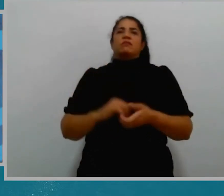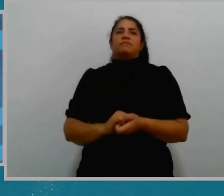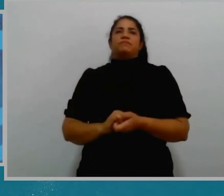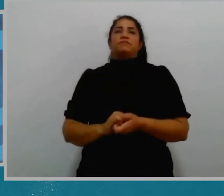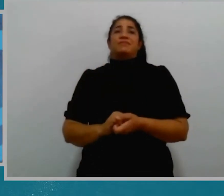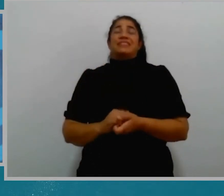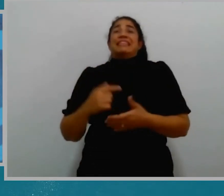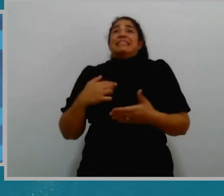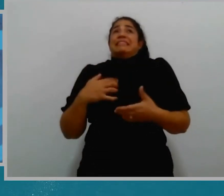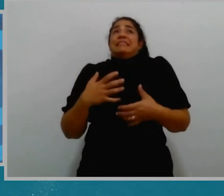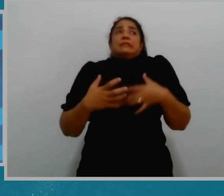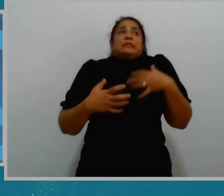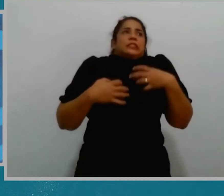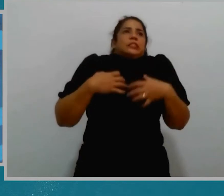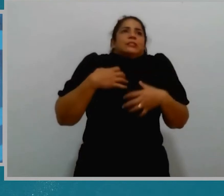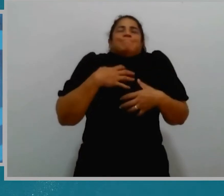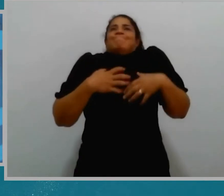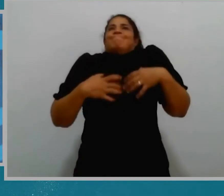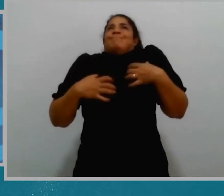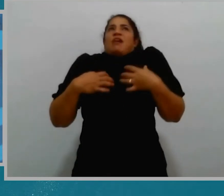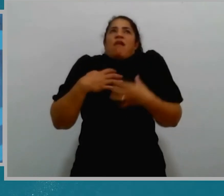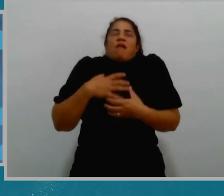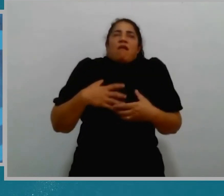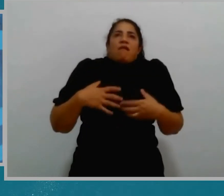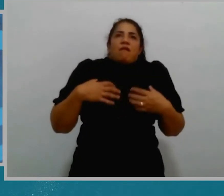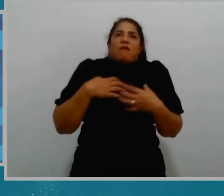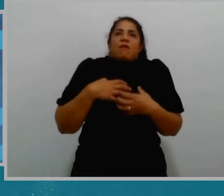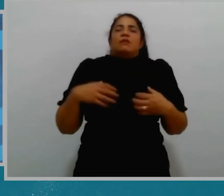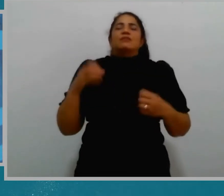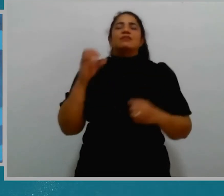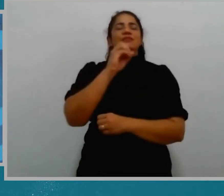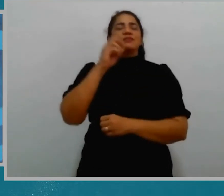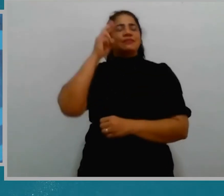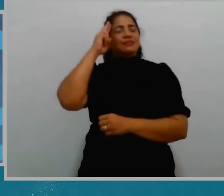aguentei, né? Ó Senhor Jesus.